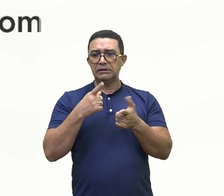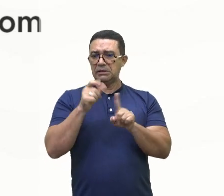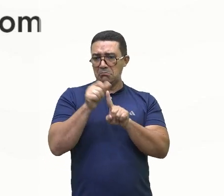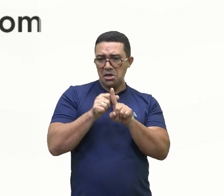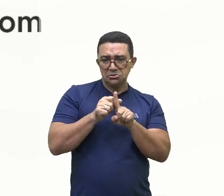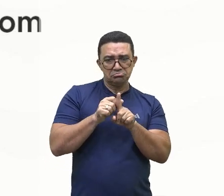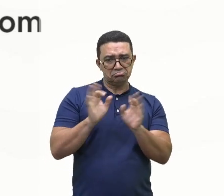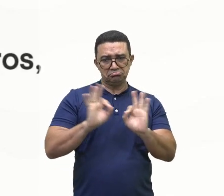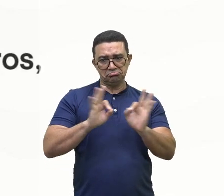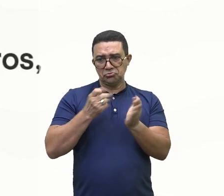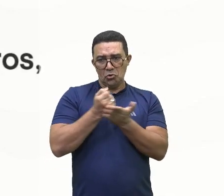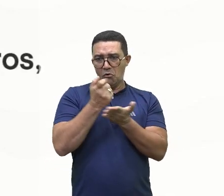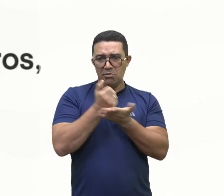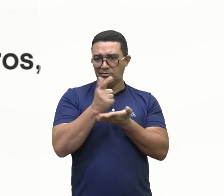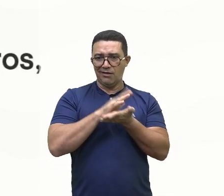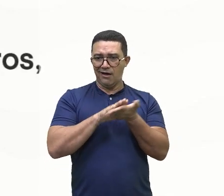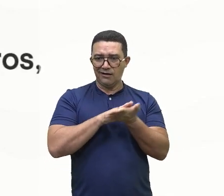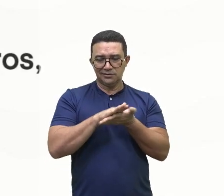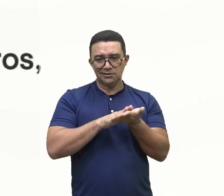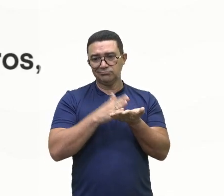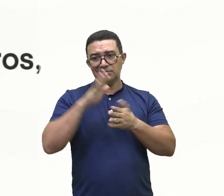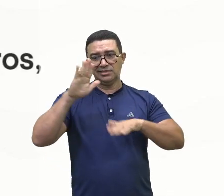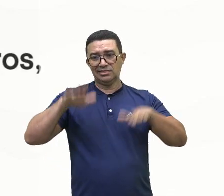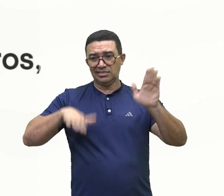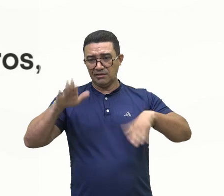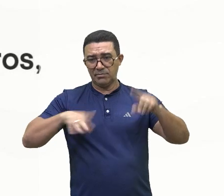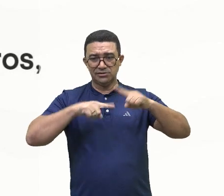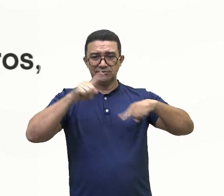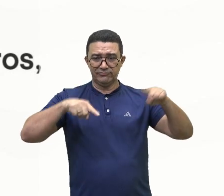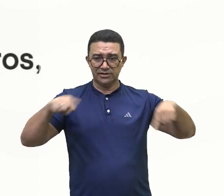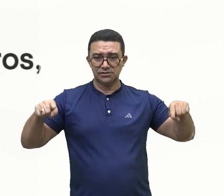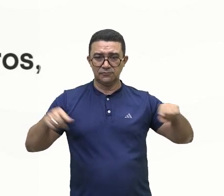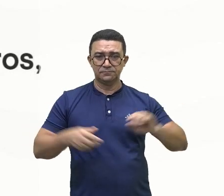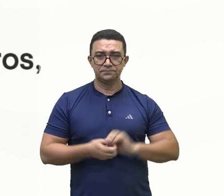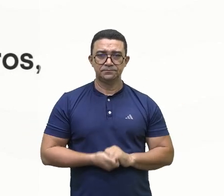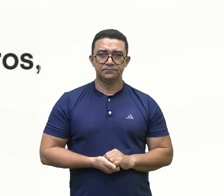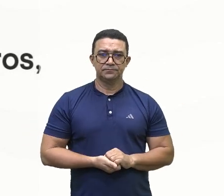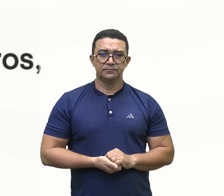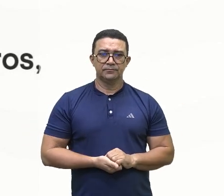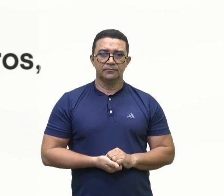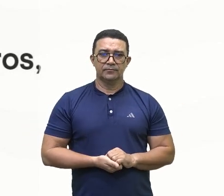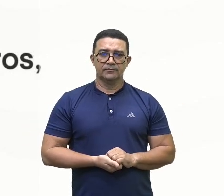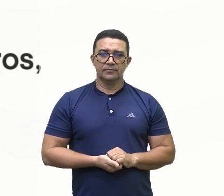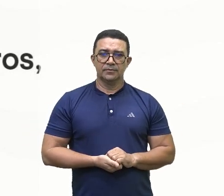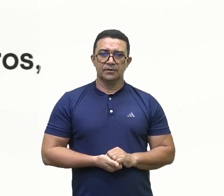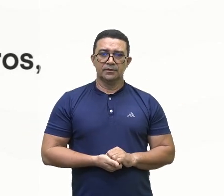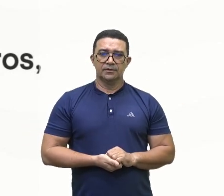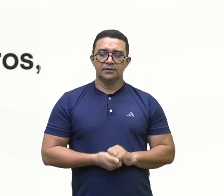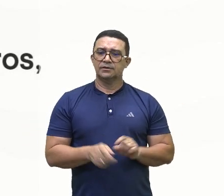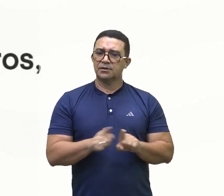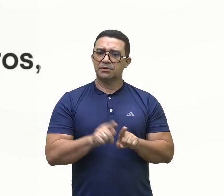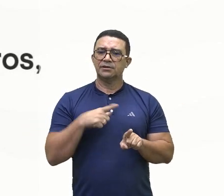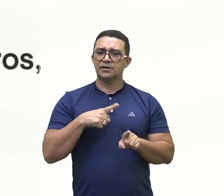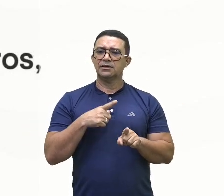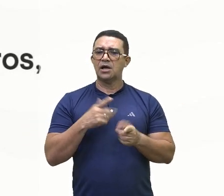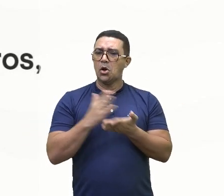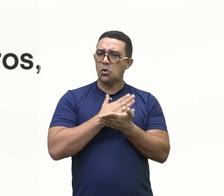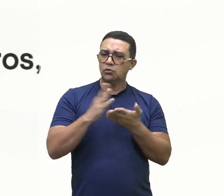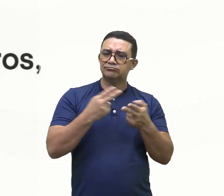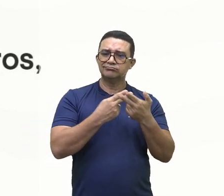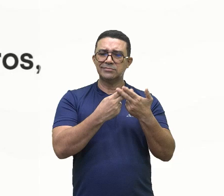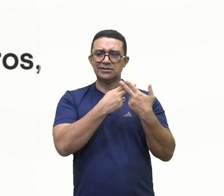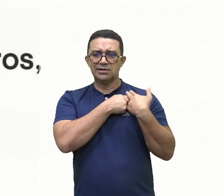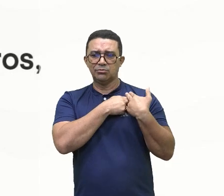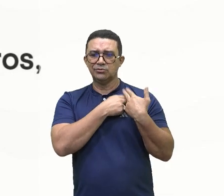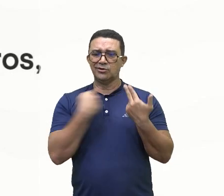não. Então tem essa variação aí. E também tem os compromissos sazonais. A gente viu que a gente paga